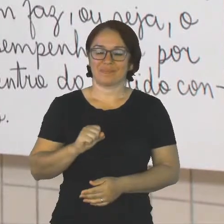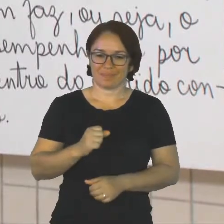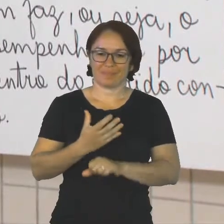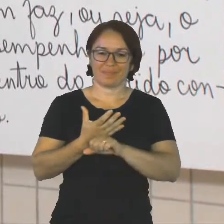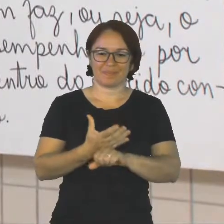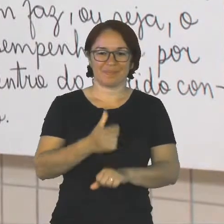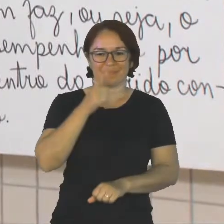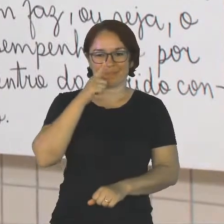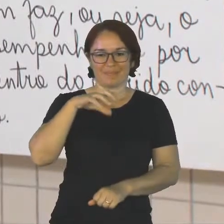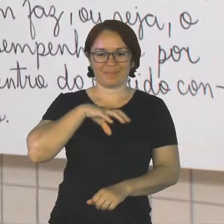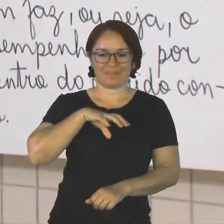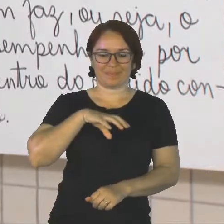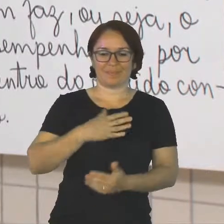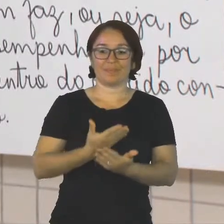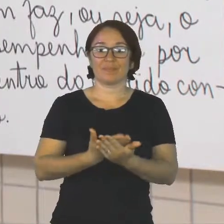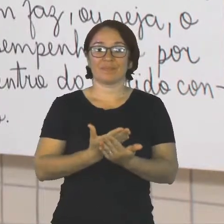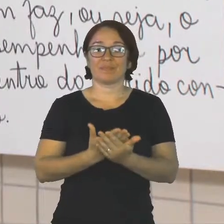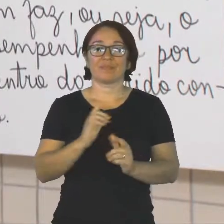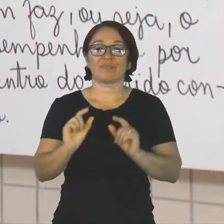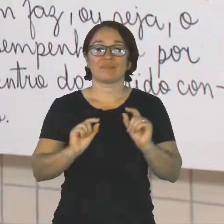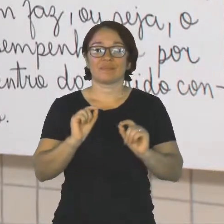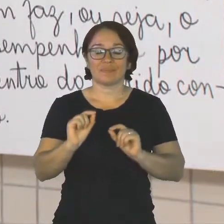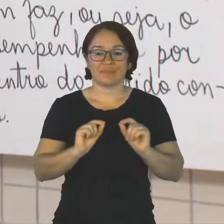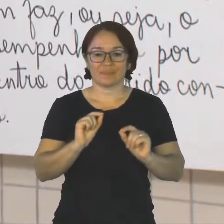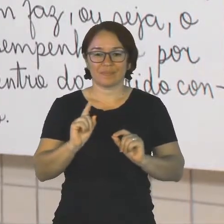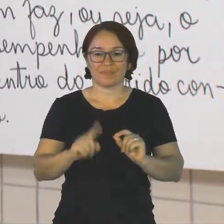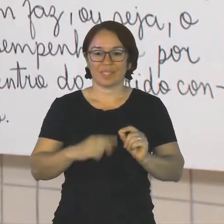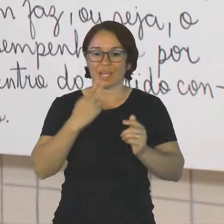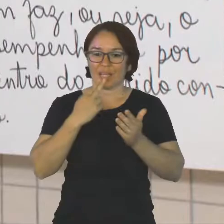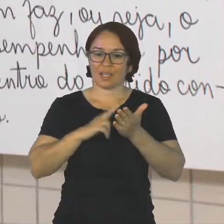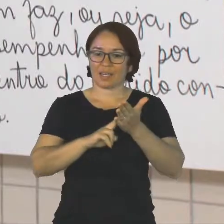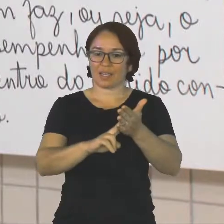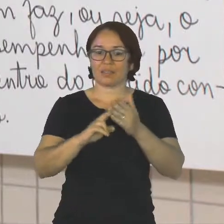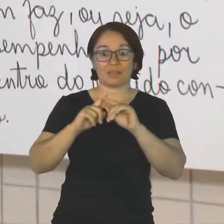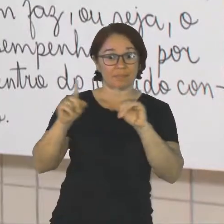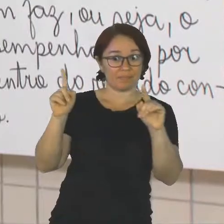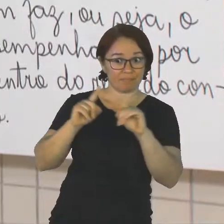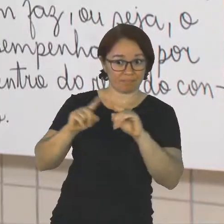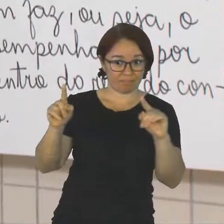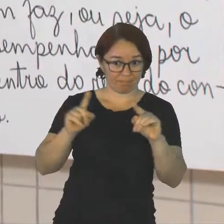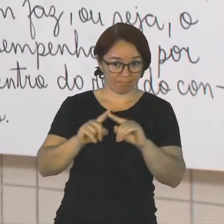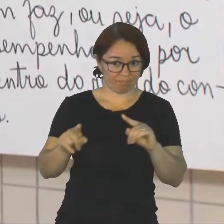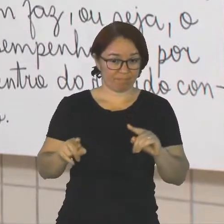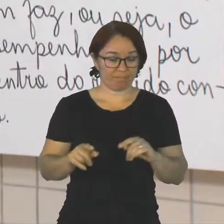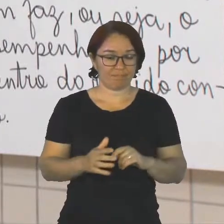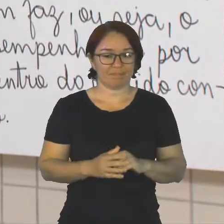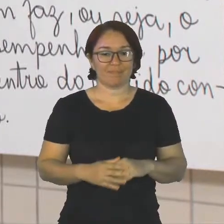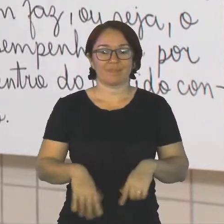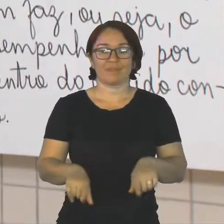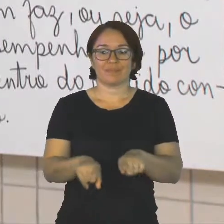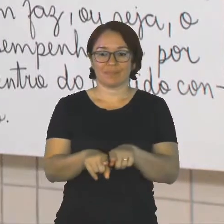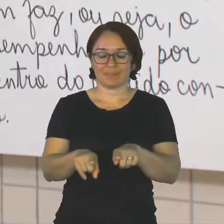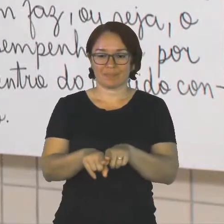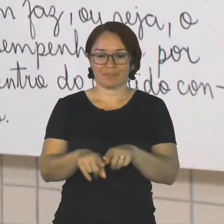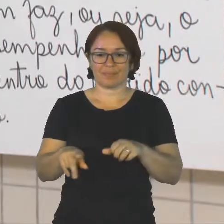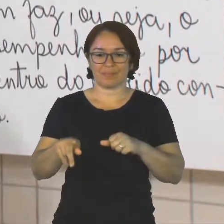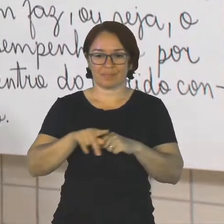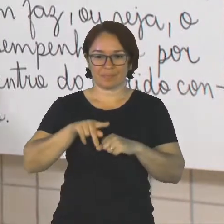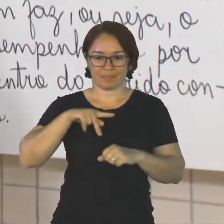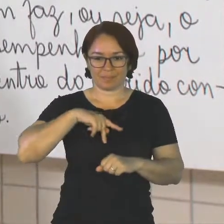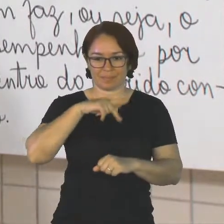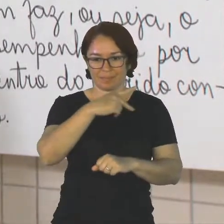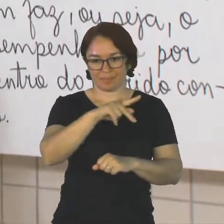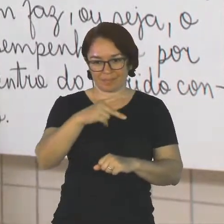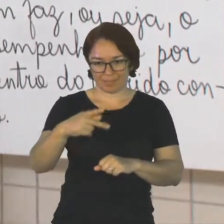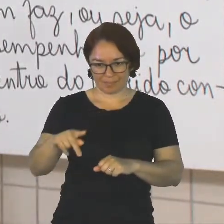portuguesa. Iremos estudar a carta de reclamação e os pronomes possessivos.